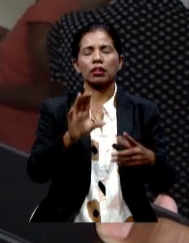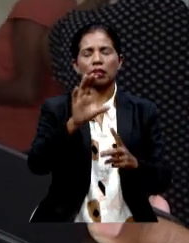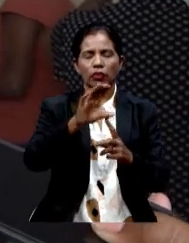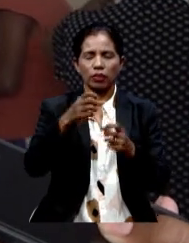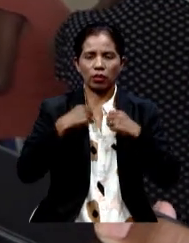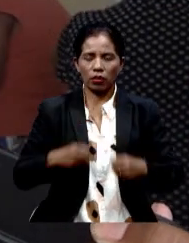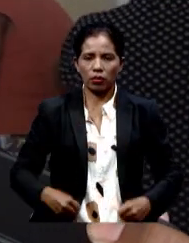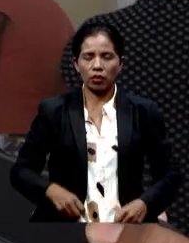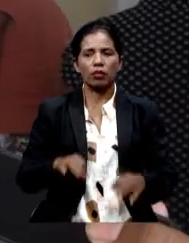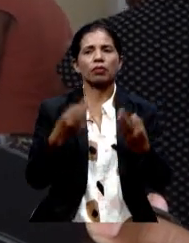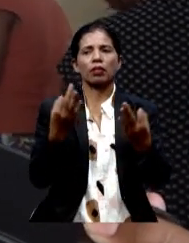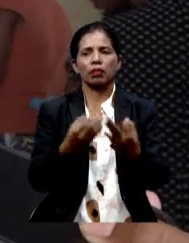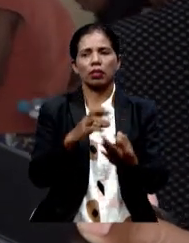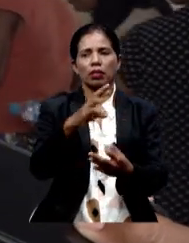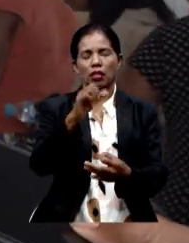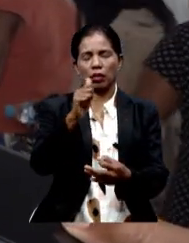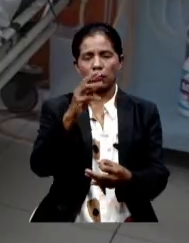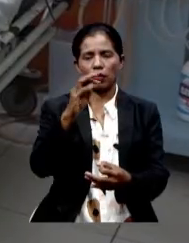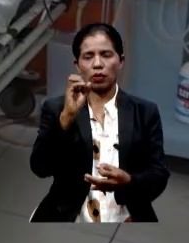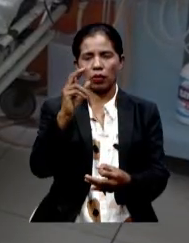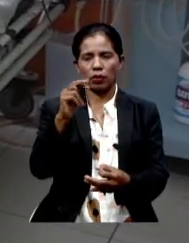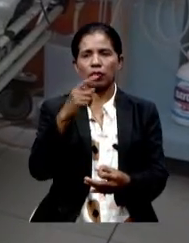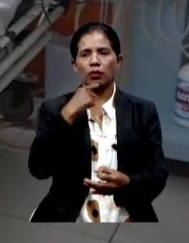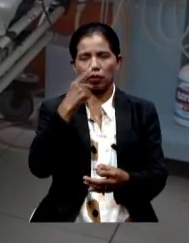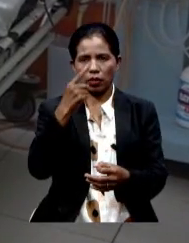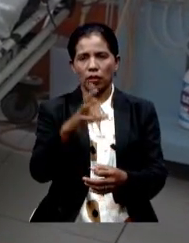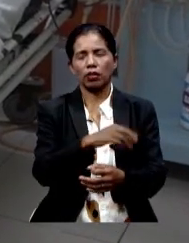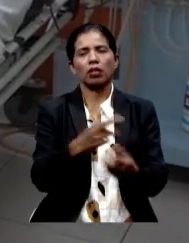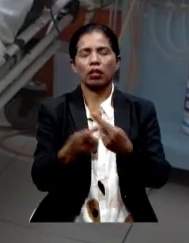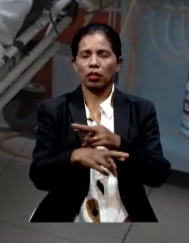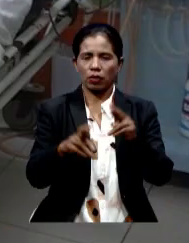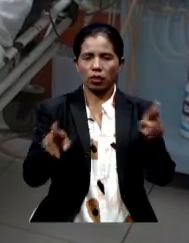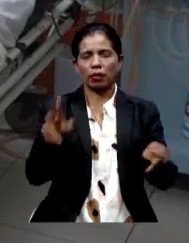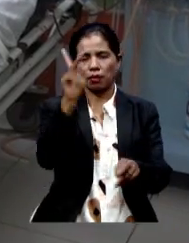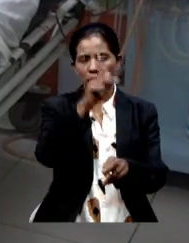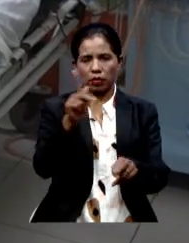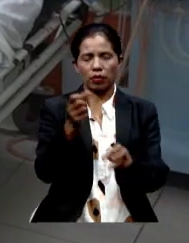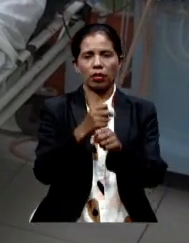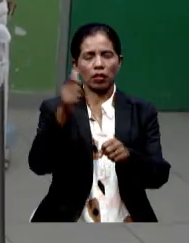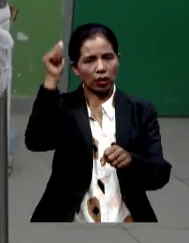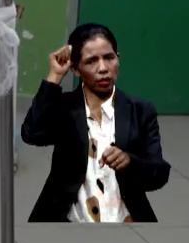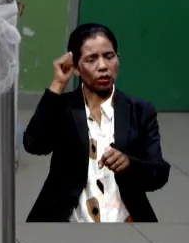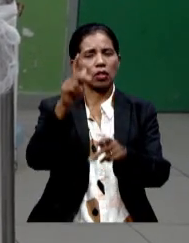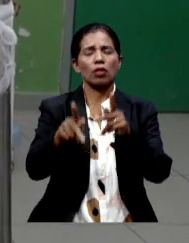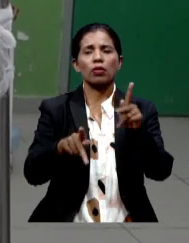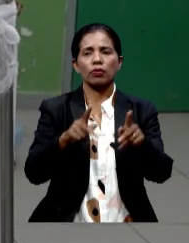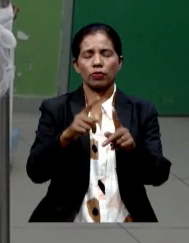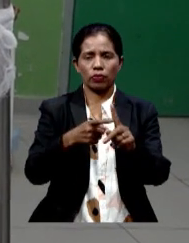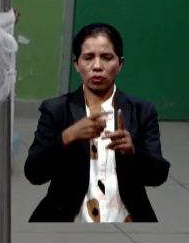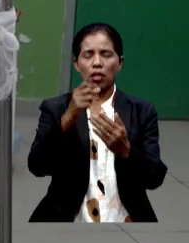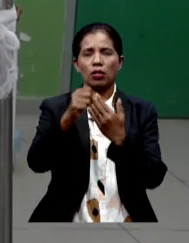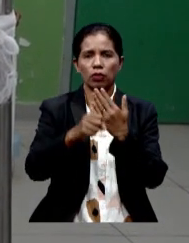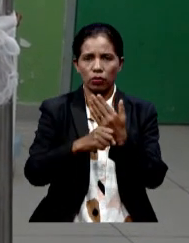Vera Cruz, Raimundo de Paulo Sarmento Seran Hateden, resultado pesquisa no análise e fulano agosto no setembro tinha rihun